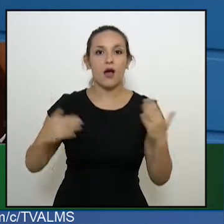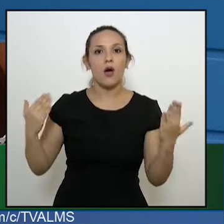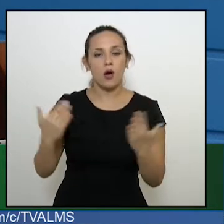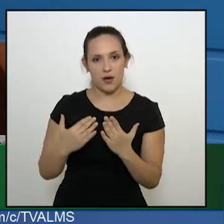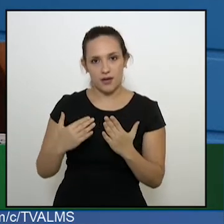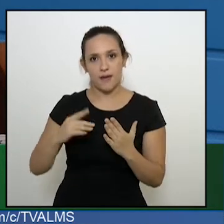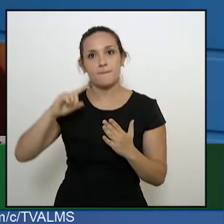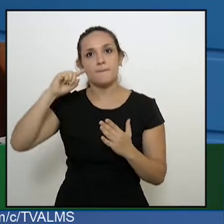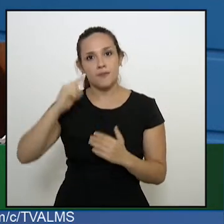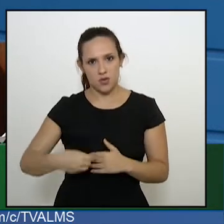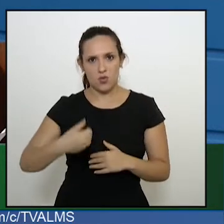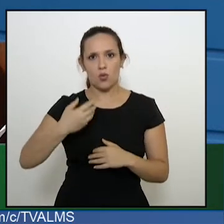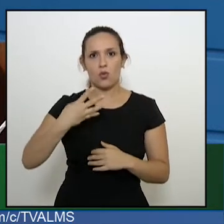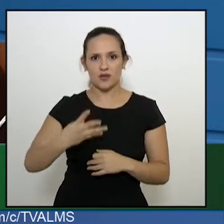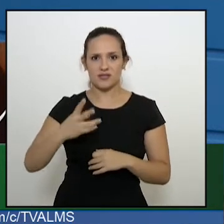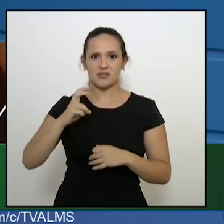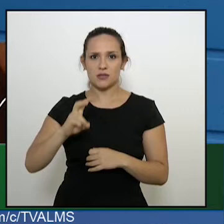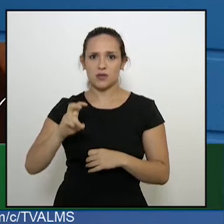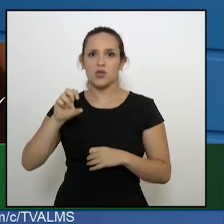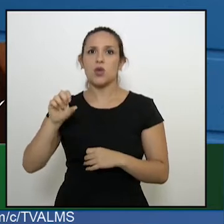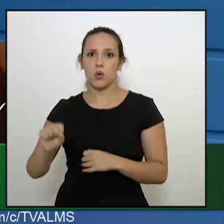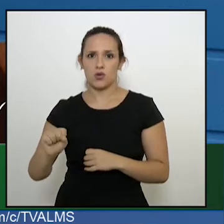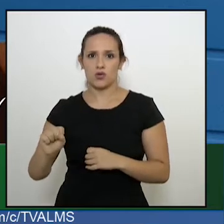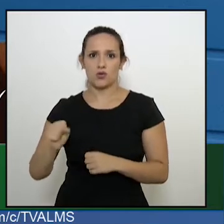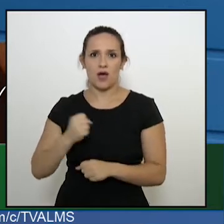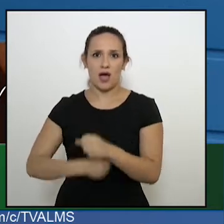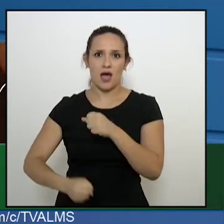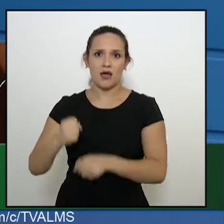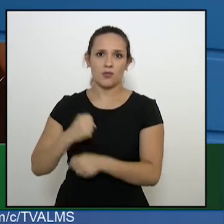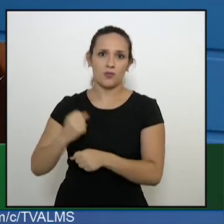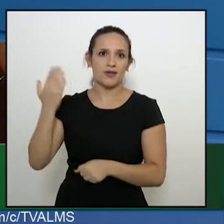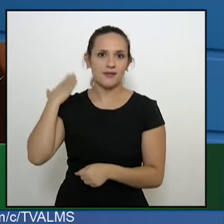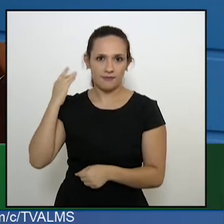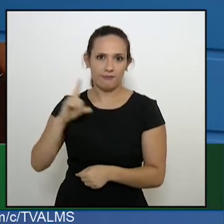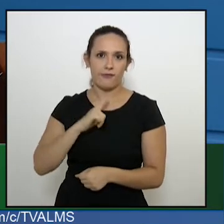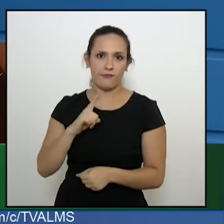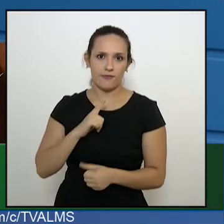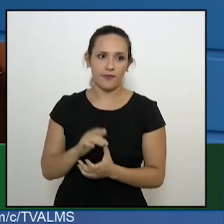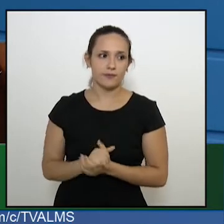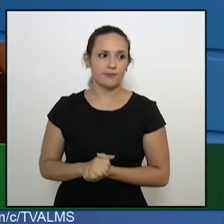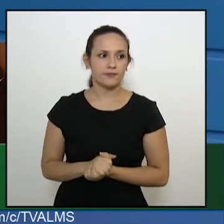1.458 estupros no ano passado.